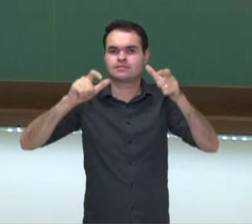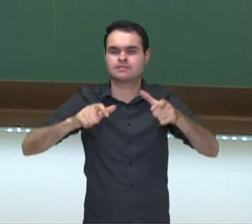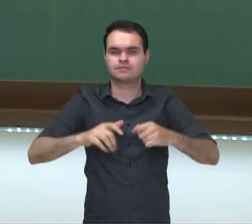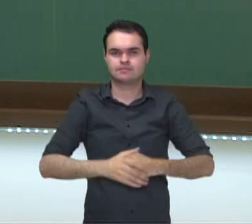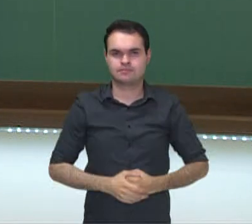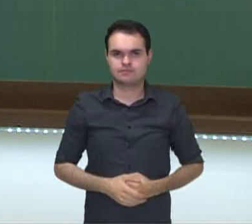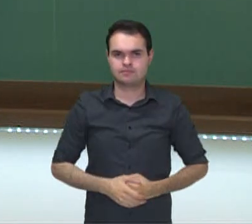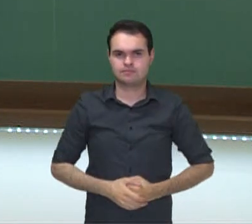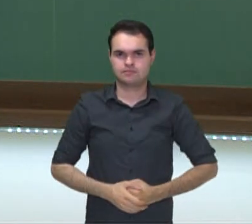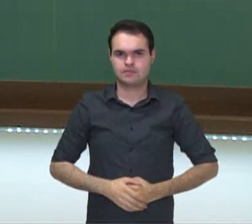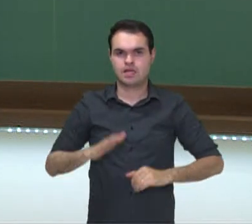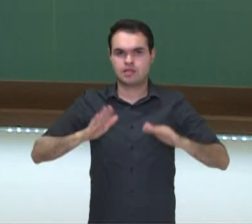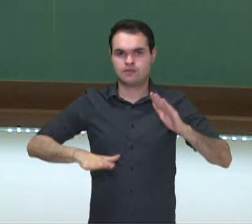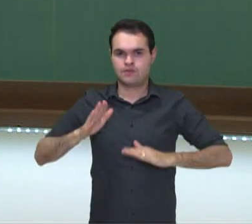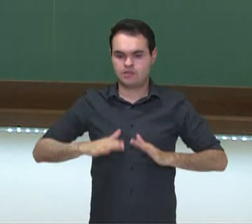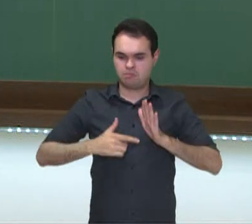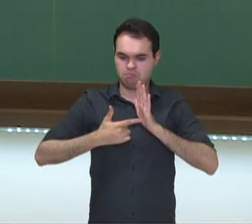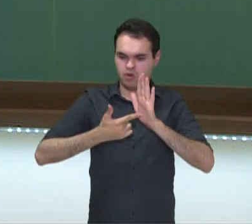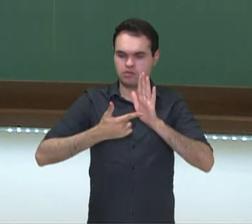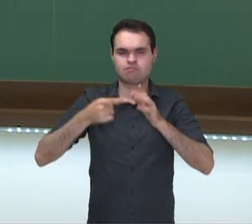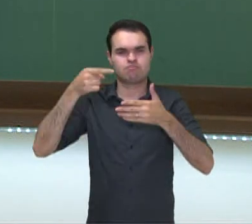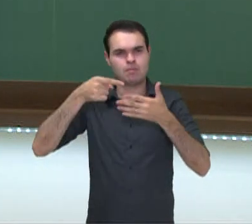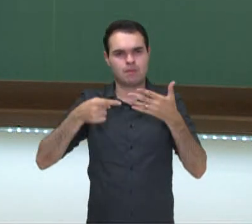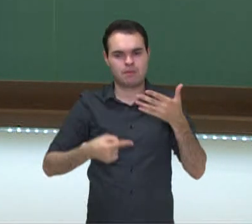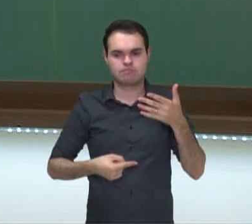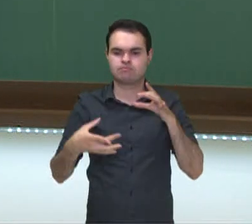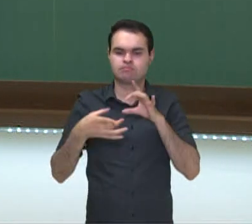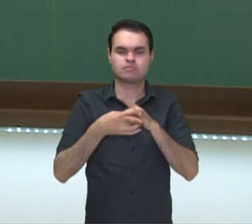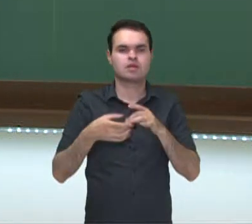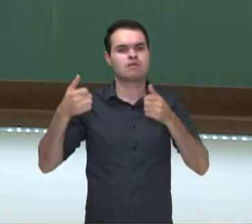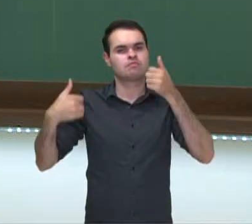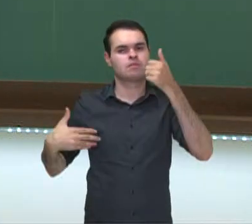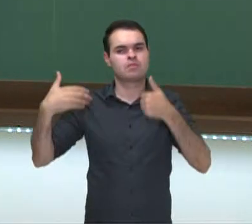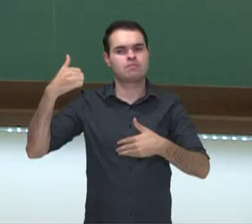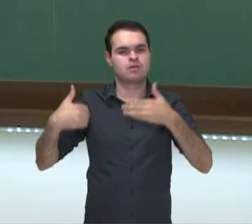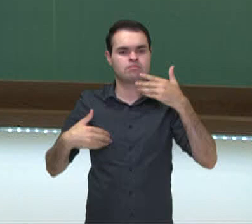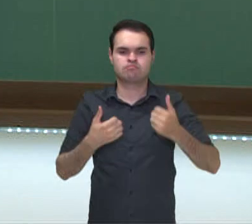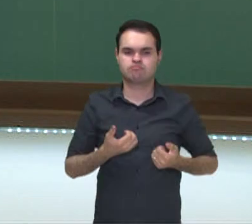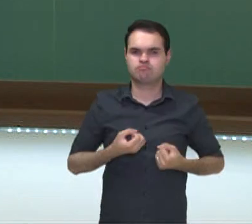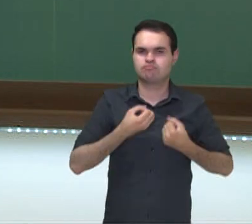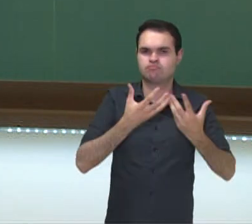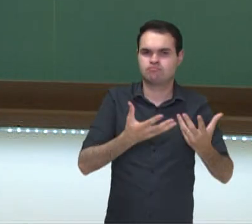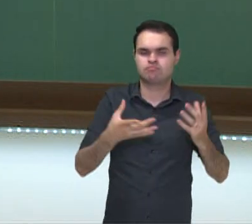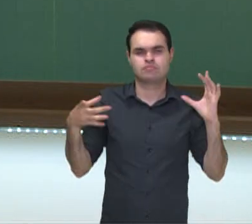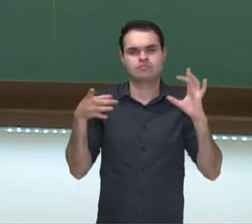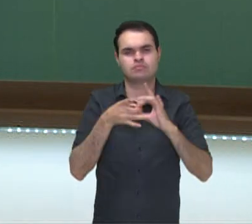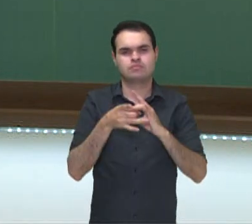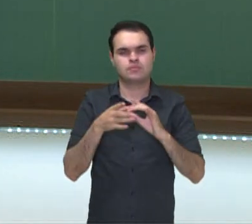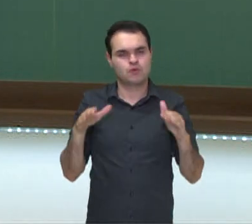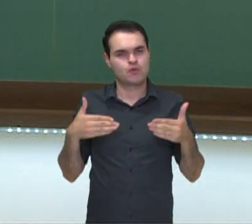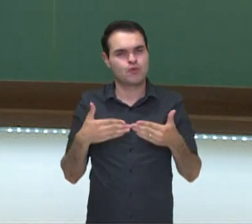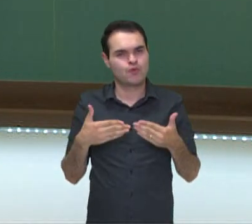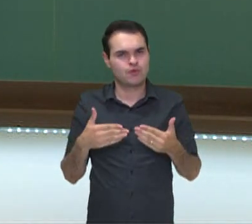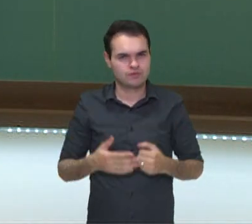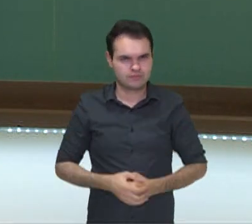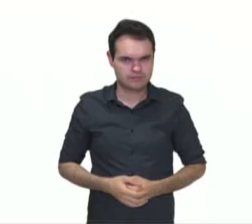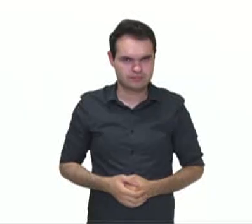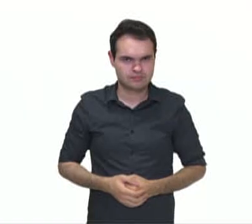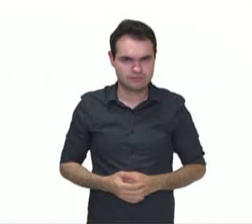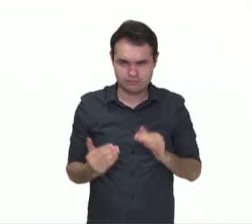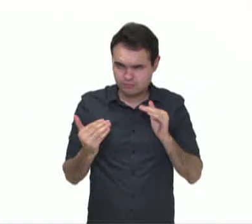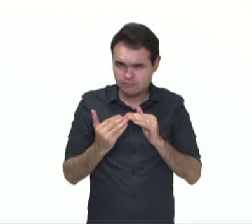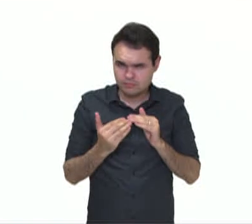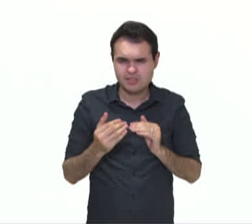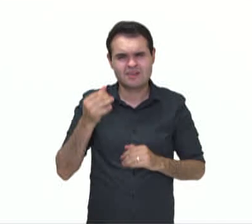os nossos gestos são condizentes com aquilo que nós falamos, concordam? Evite vícios